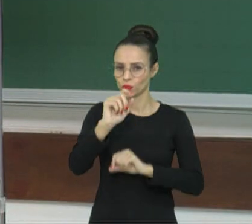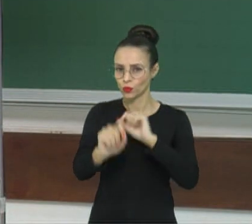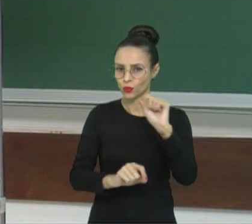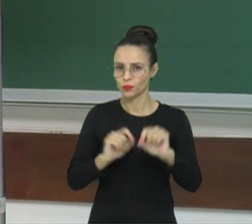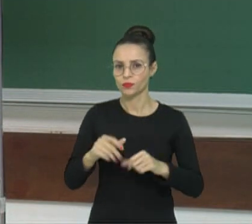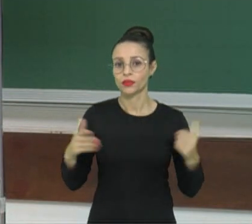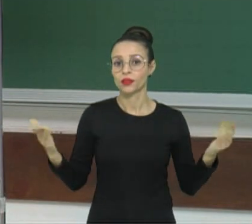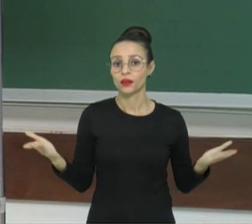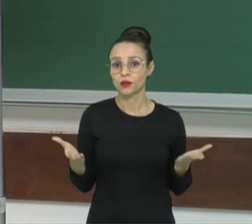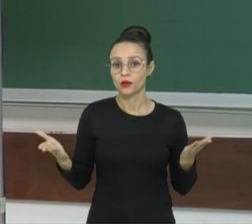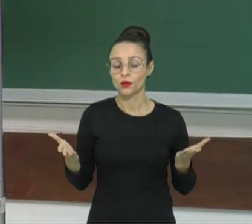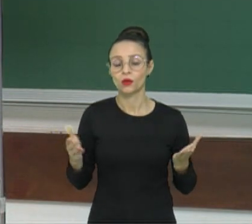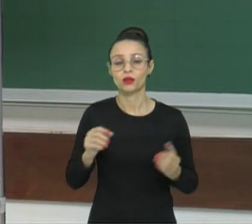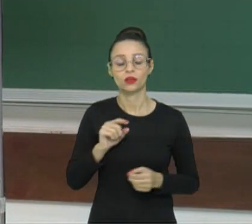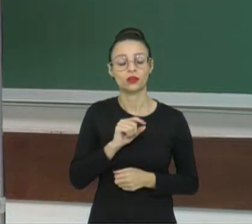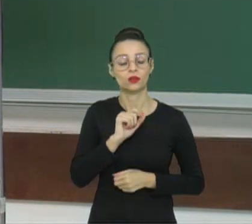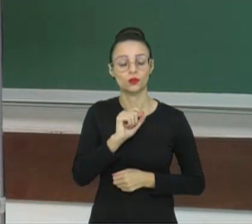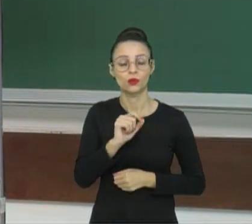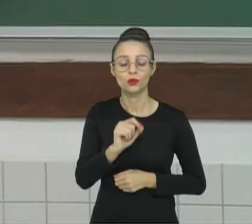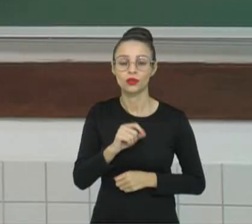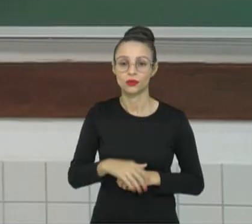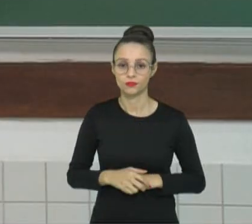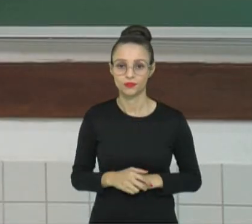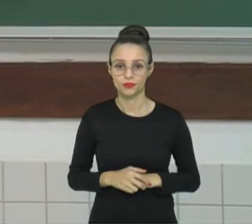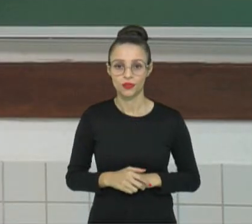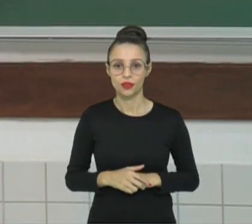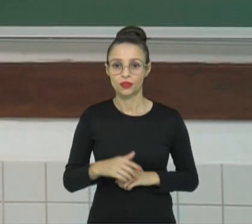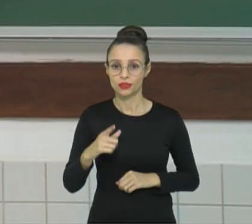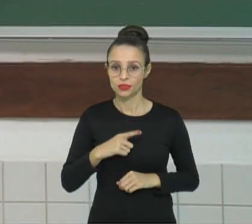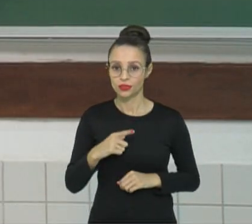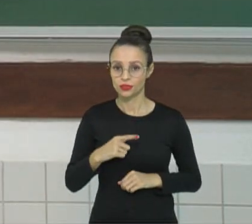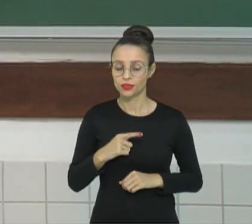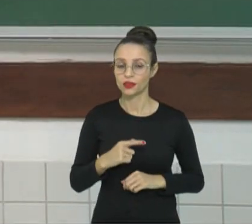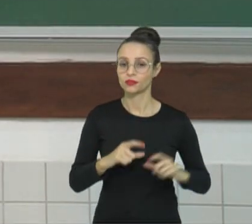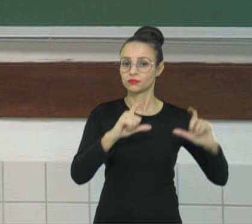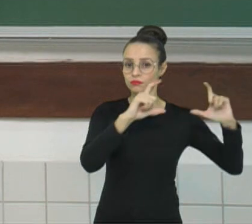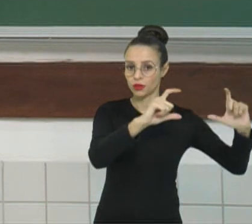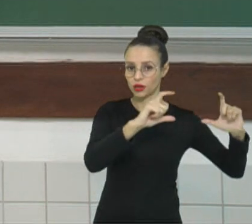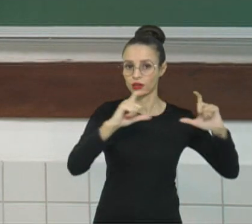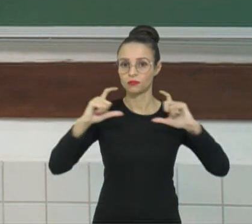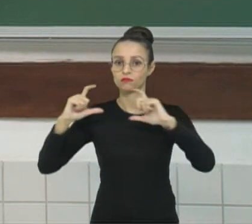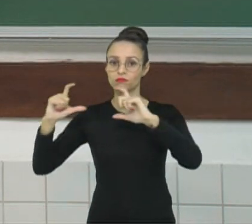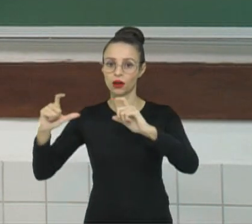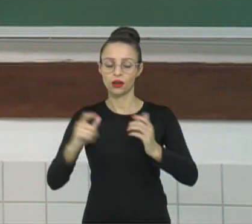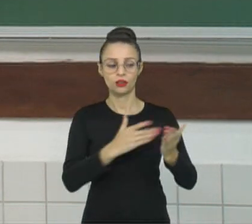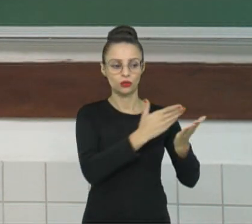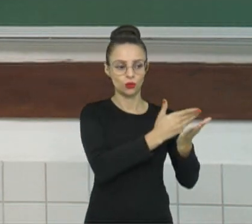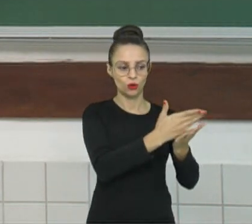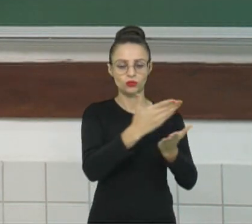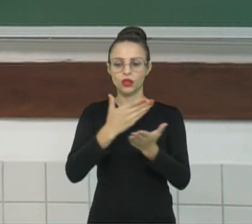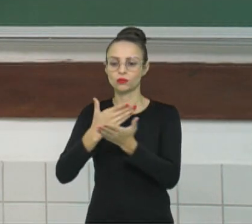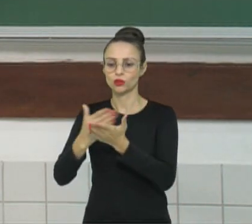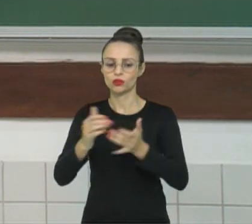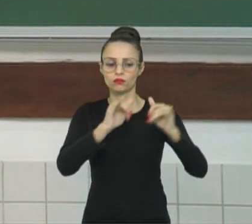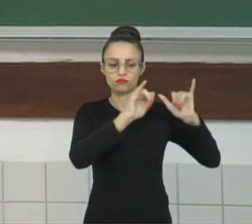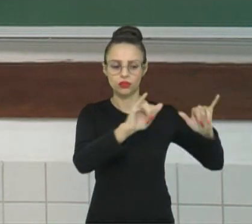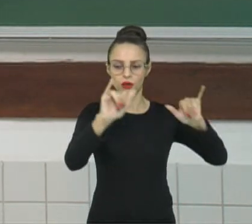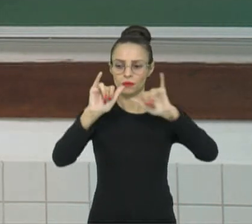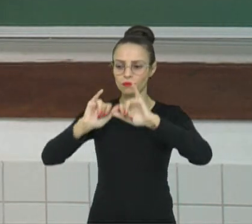agora, nós vamos fazer o quê? Nós temos duas introduções de duas notícias de veículos diferentes. Nós